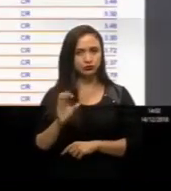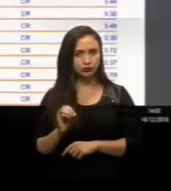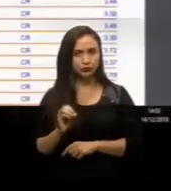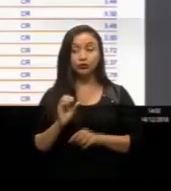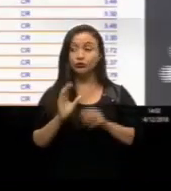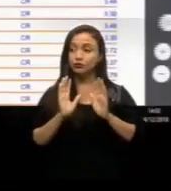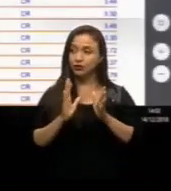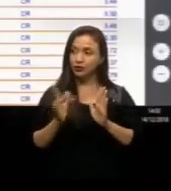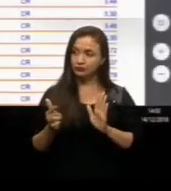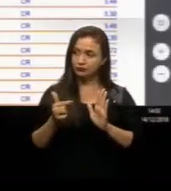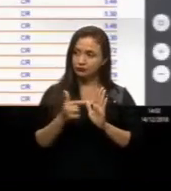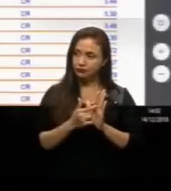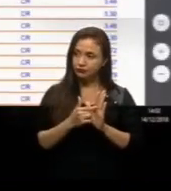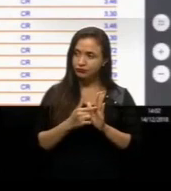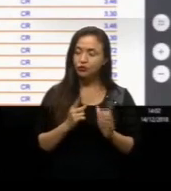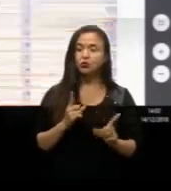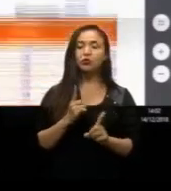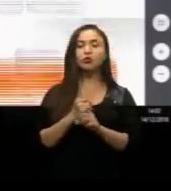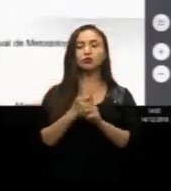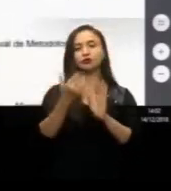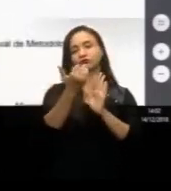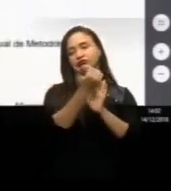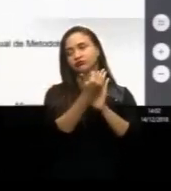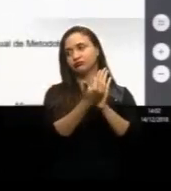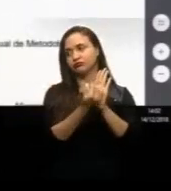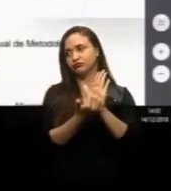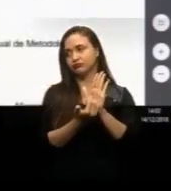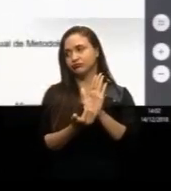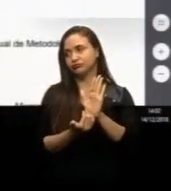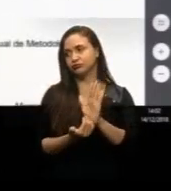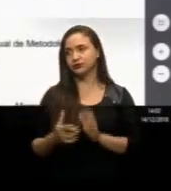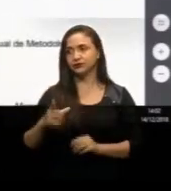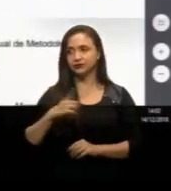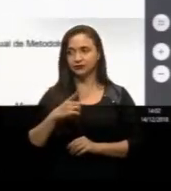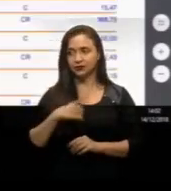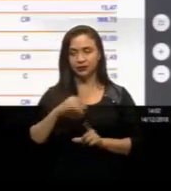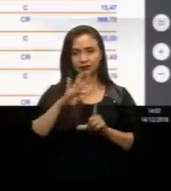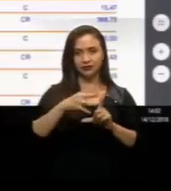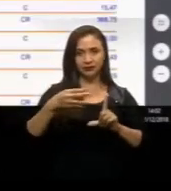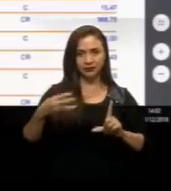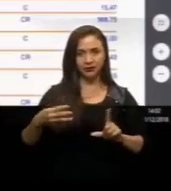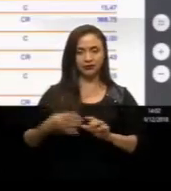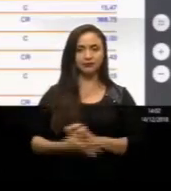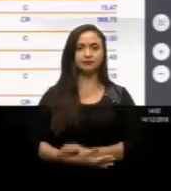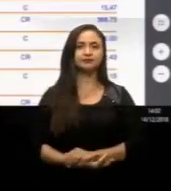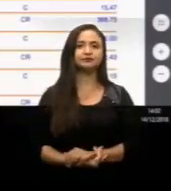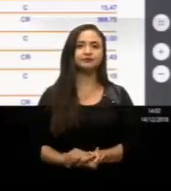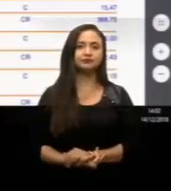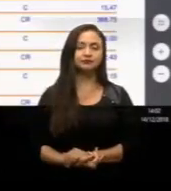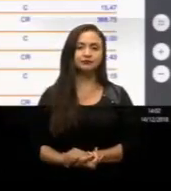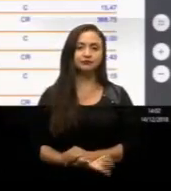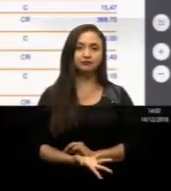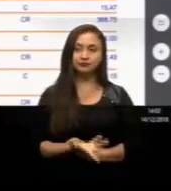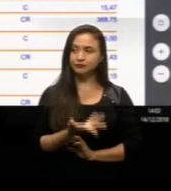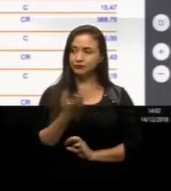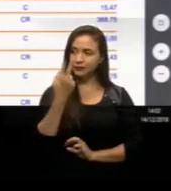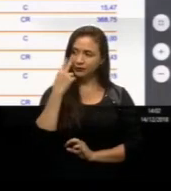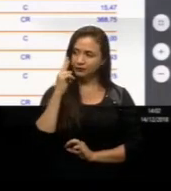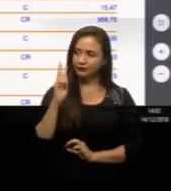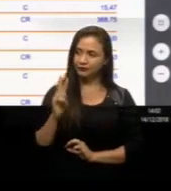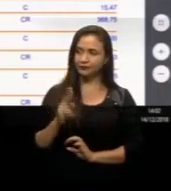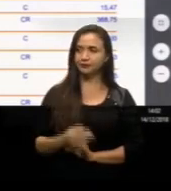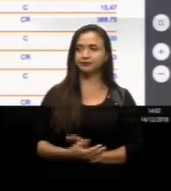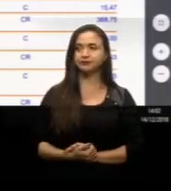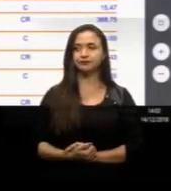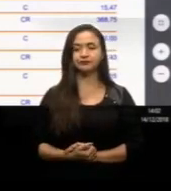Clicando nesse daí, a gente vai chegar aqui, ó. Então, a gente vai ter essa tabelinha aqui. Vamos lá.